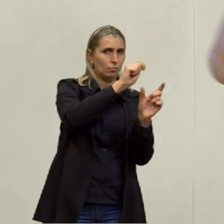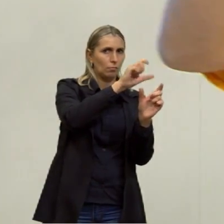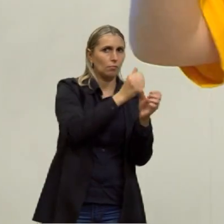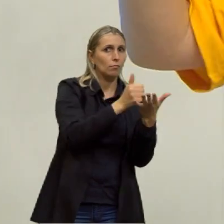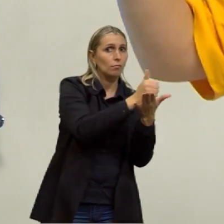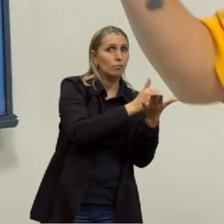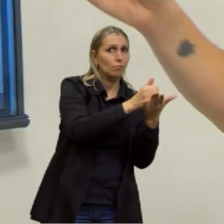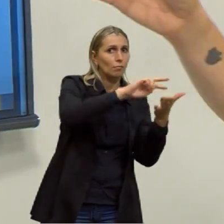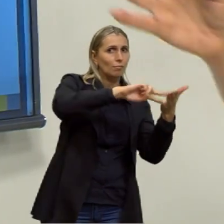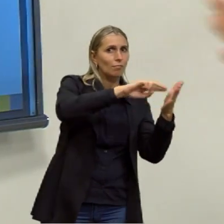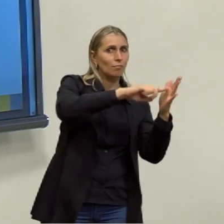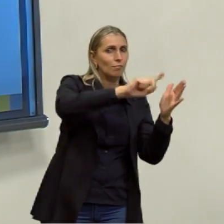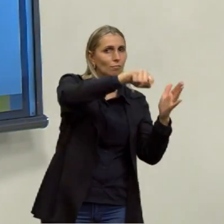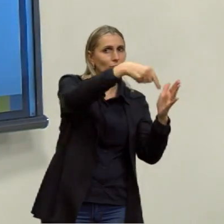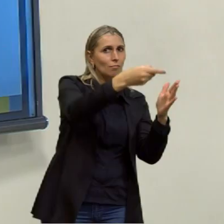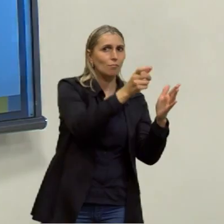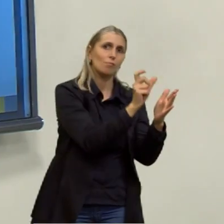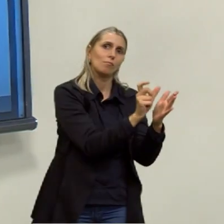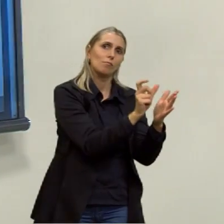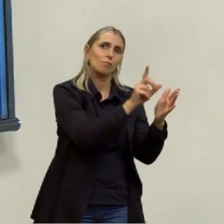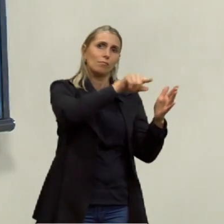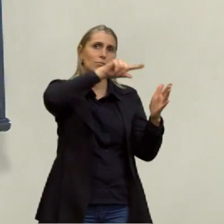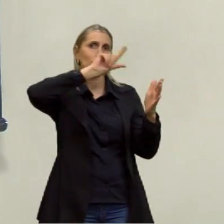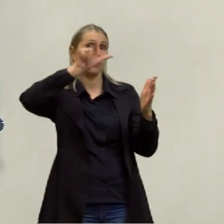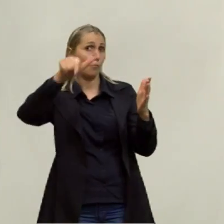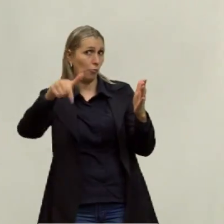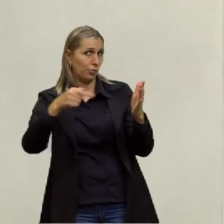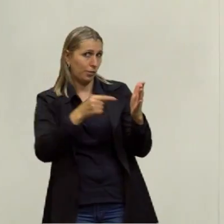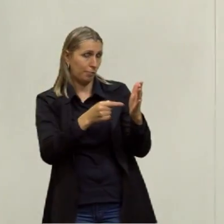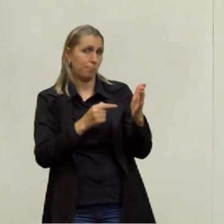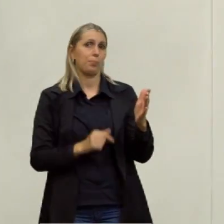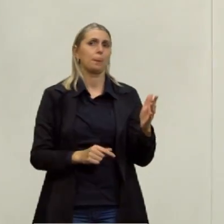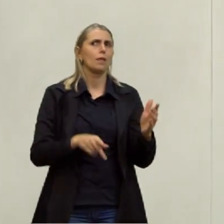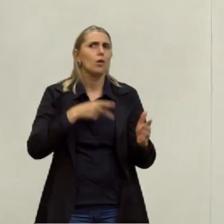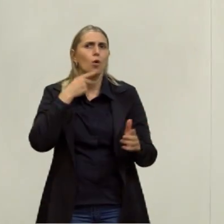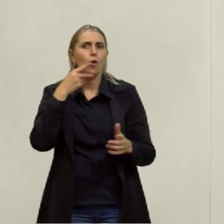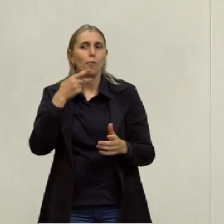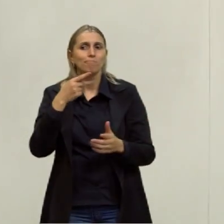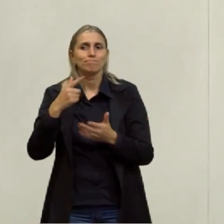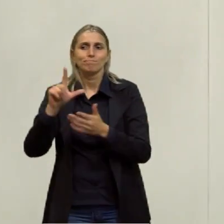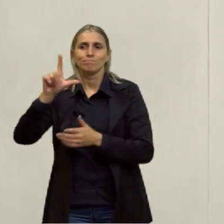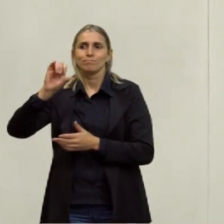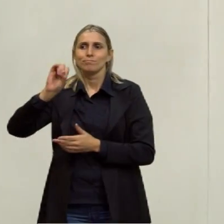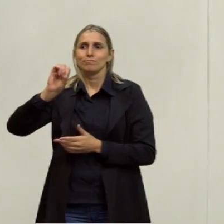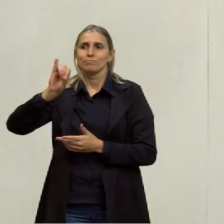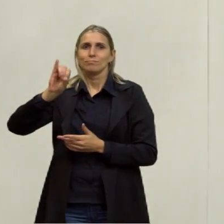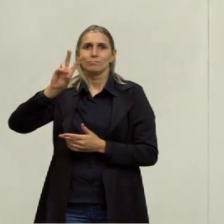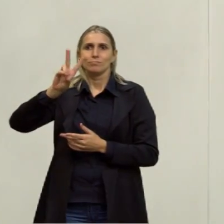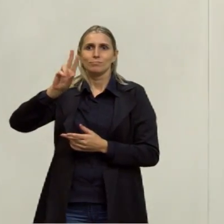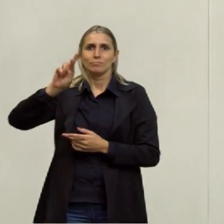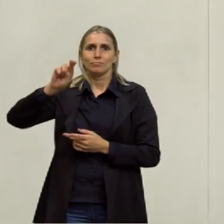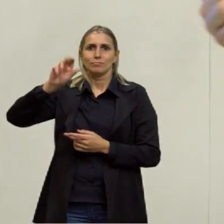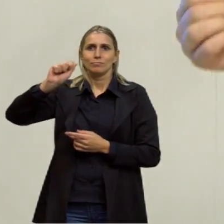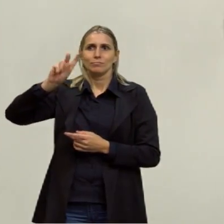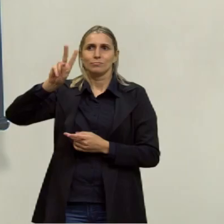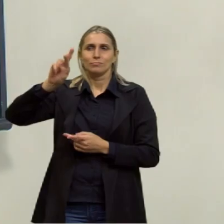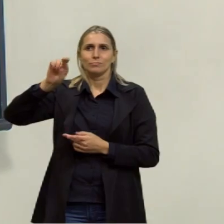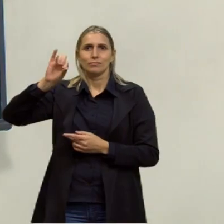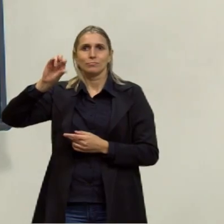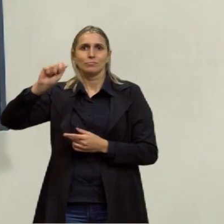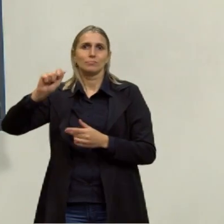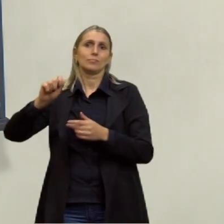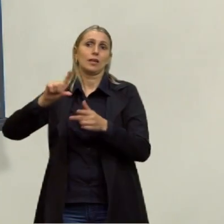significado de qualquer outra palavra que venha depois dele agora se eu disser livraria e livraria é